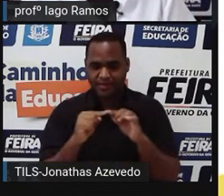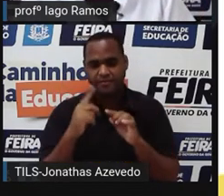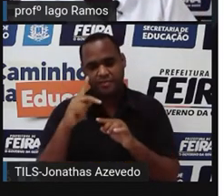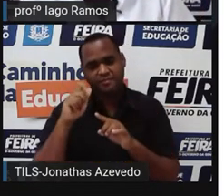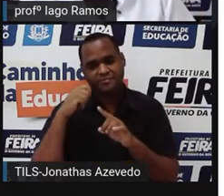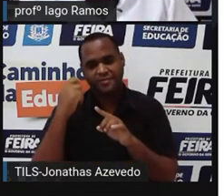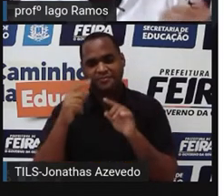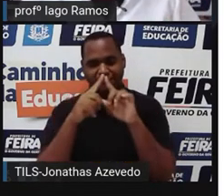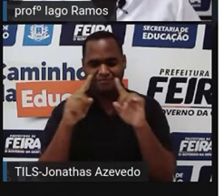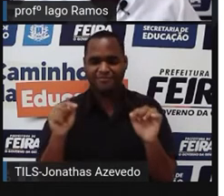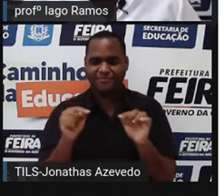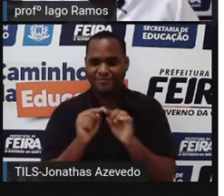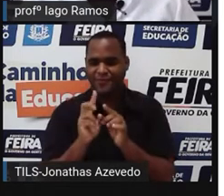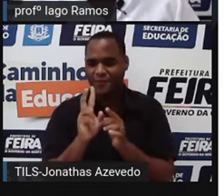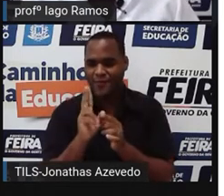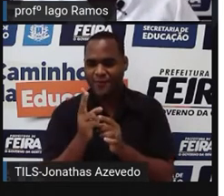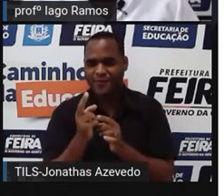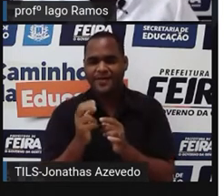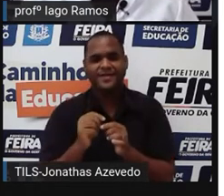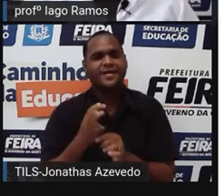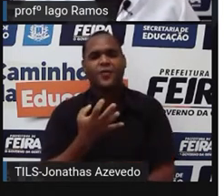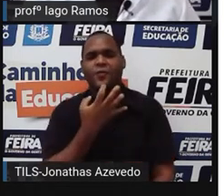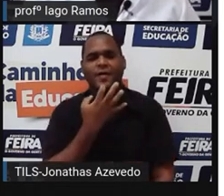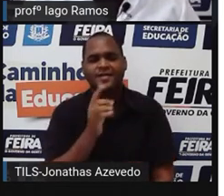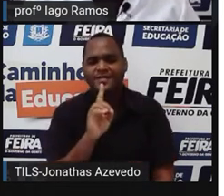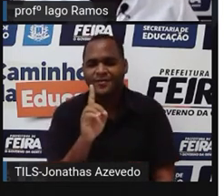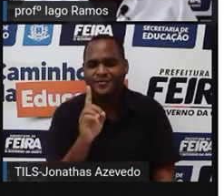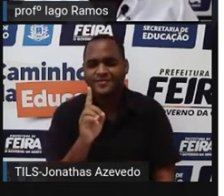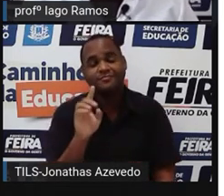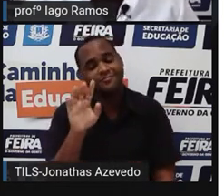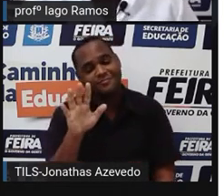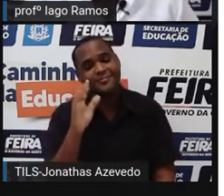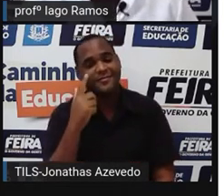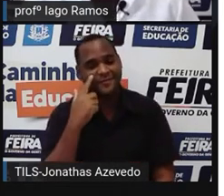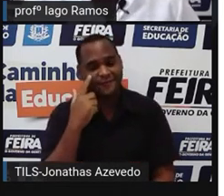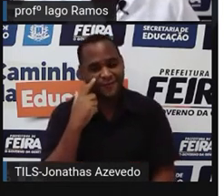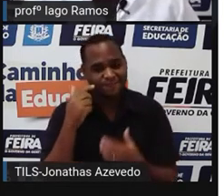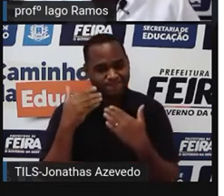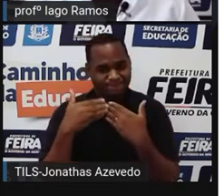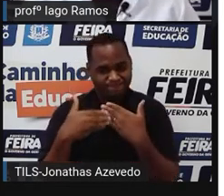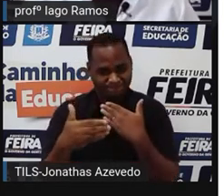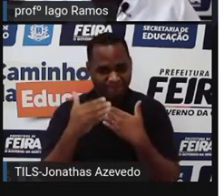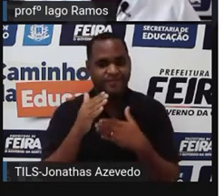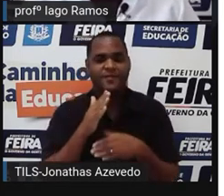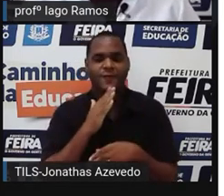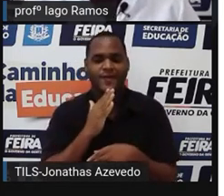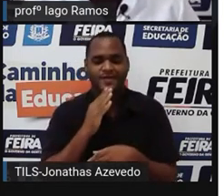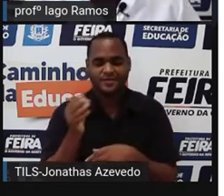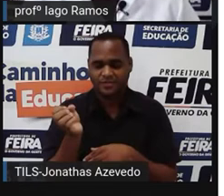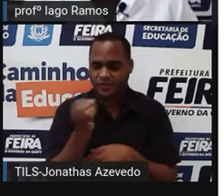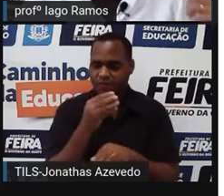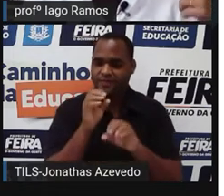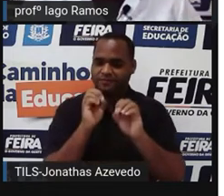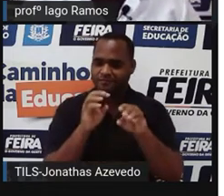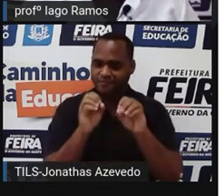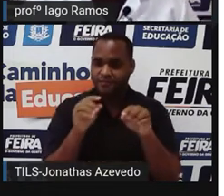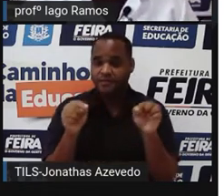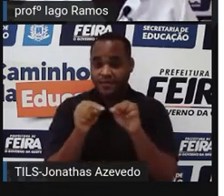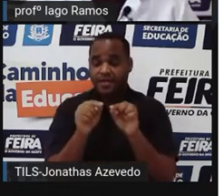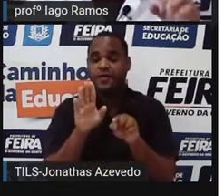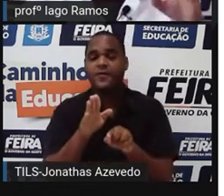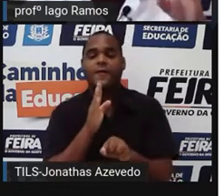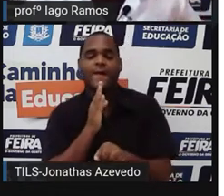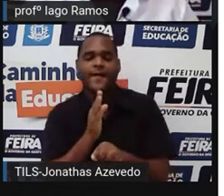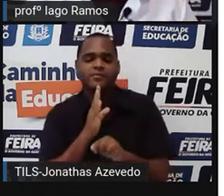bom? Se você não conhecia o triângulo retângulo, né? vai conhecer nessa aula. Se você já